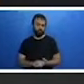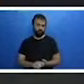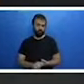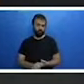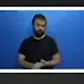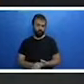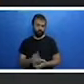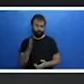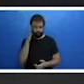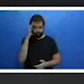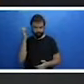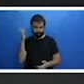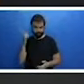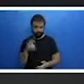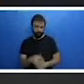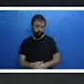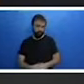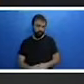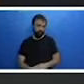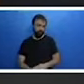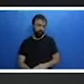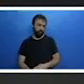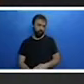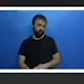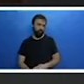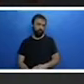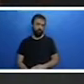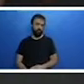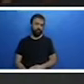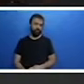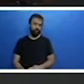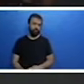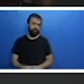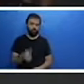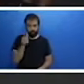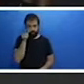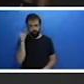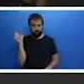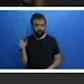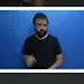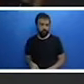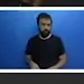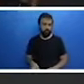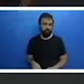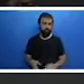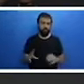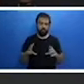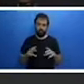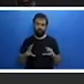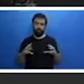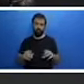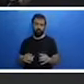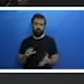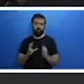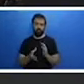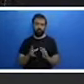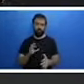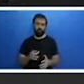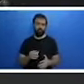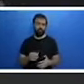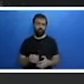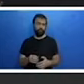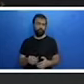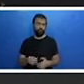algumas coisas fáceis tá então eu trouxe alguns objetos aqui vocês podem ver uma almofada uma bola